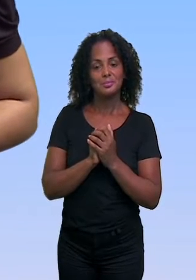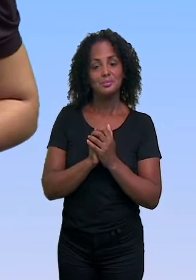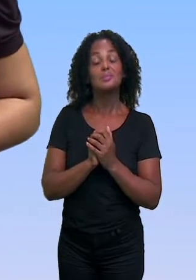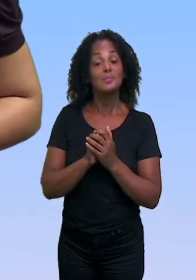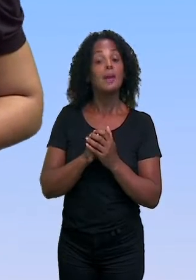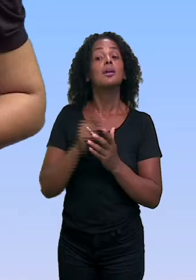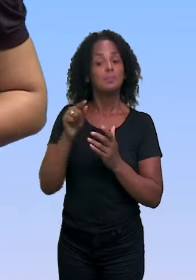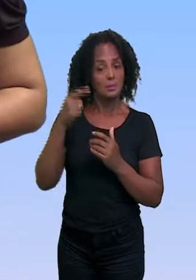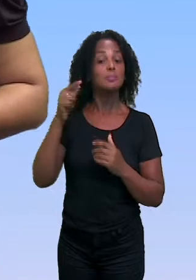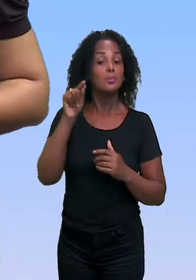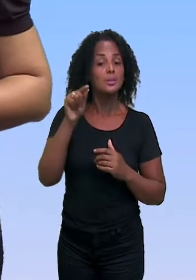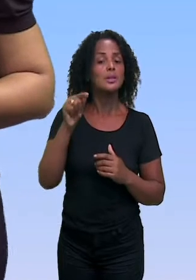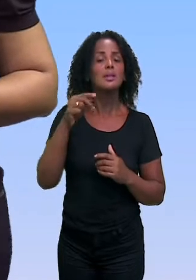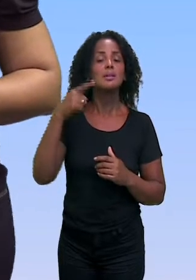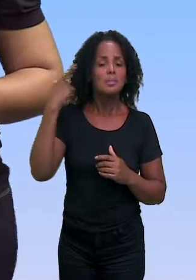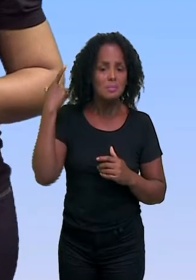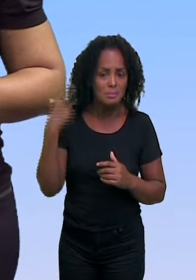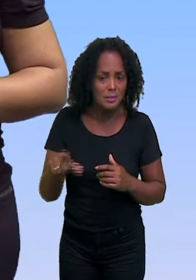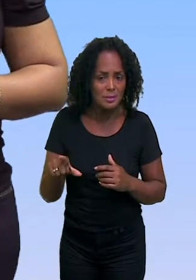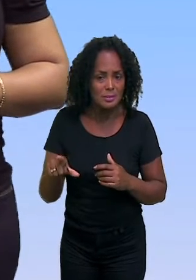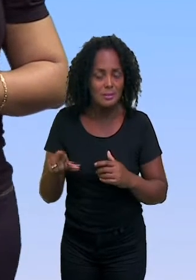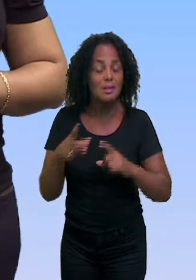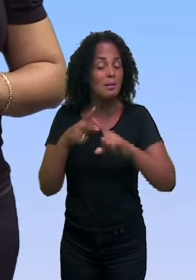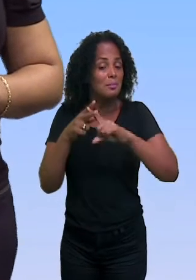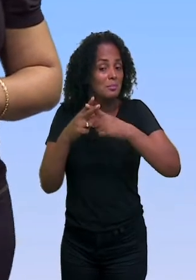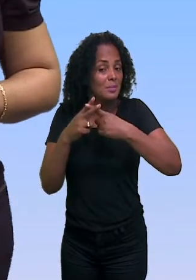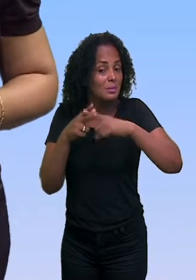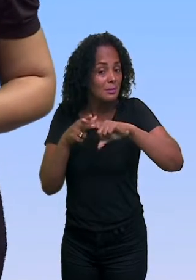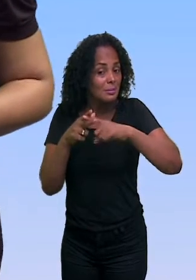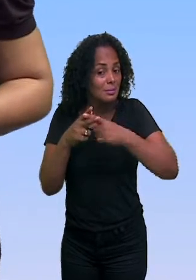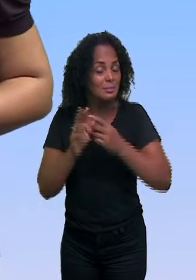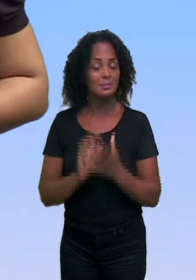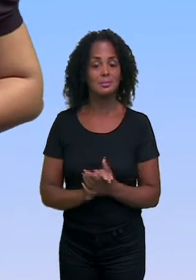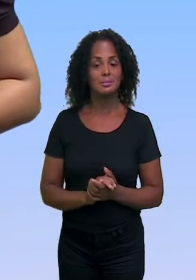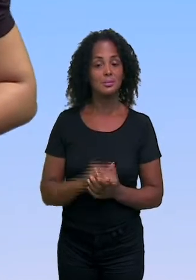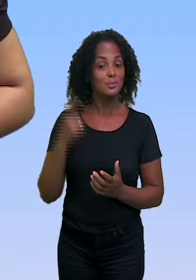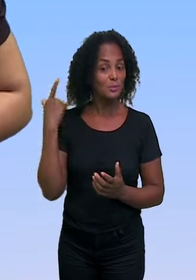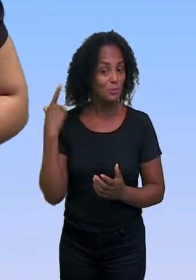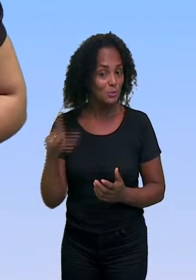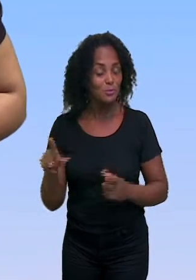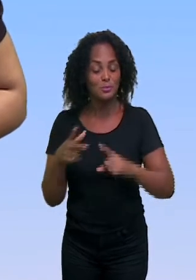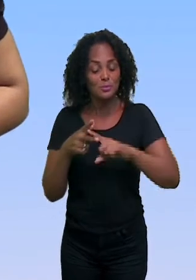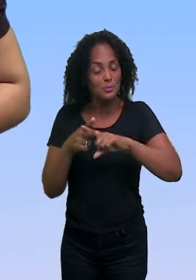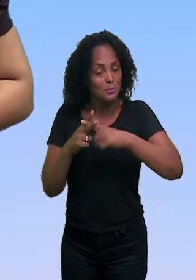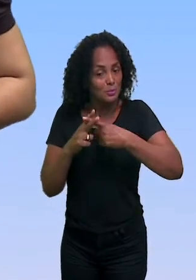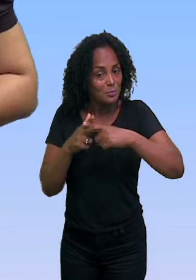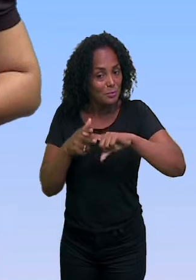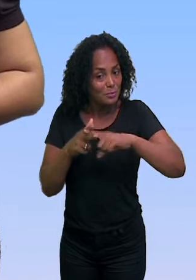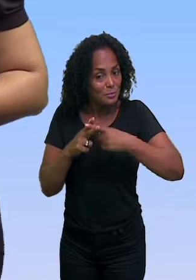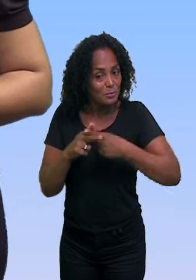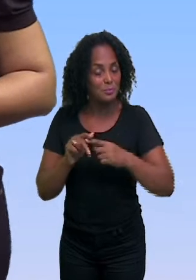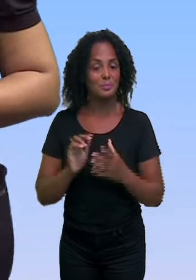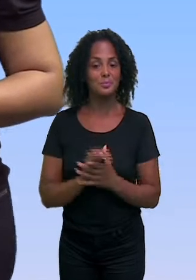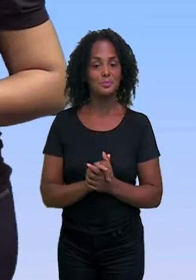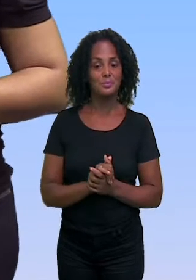mecânico II E mais uma vez mecânica